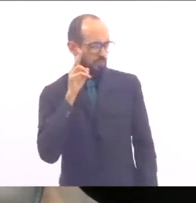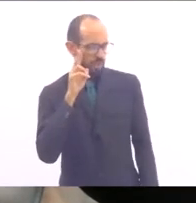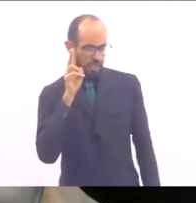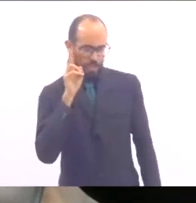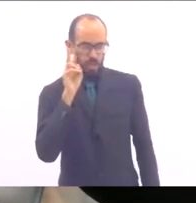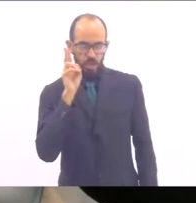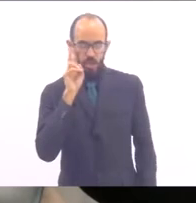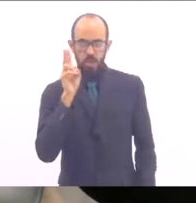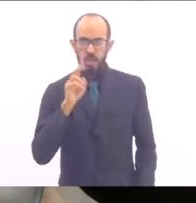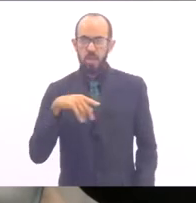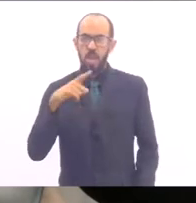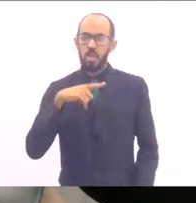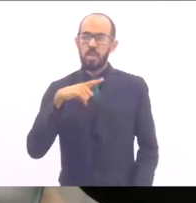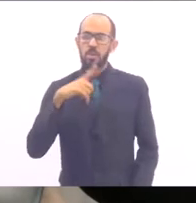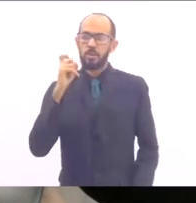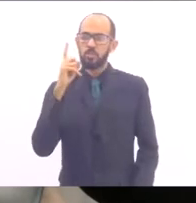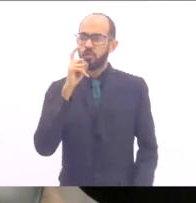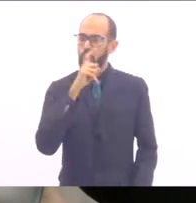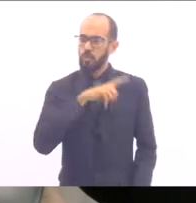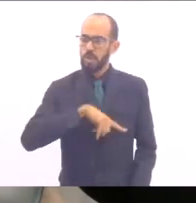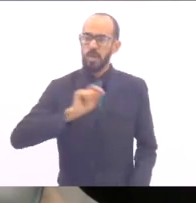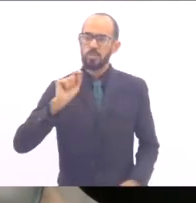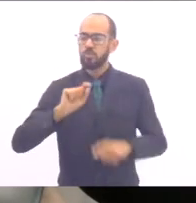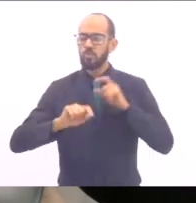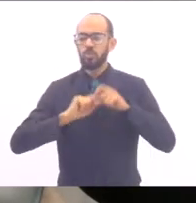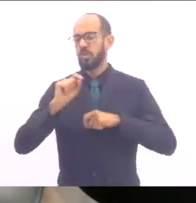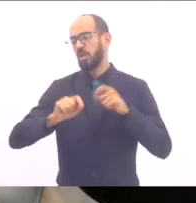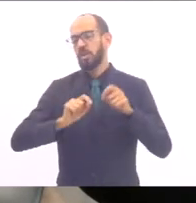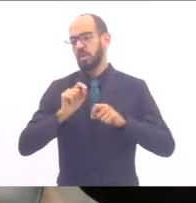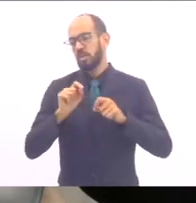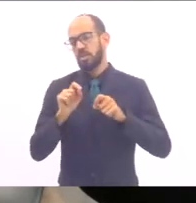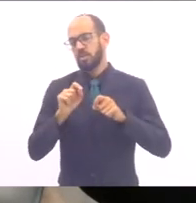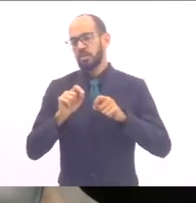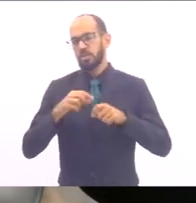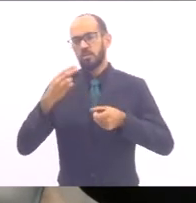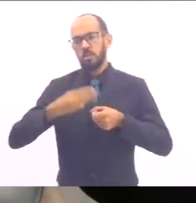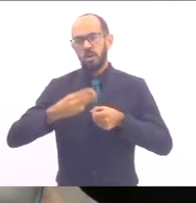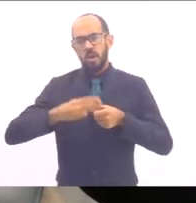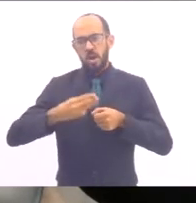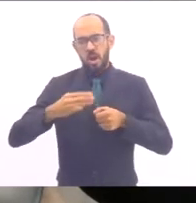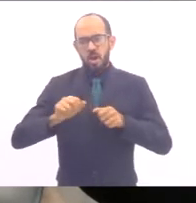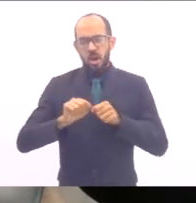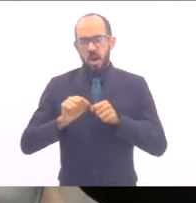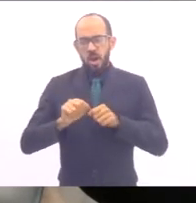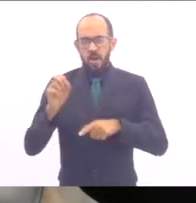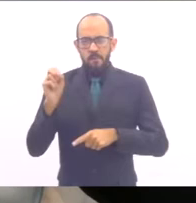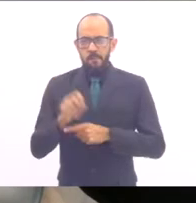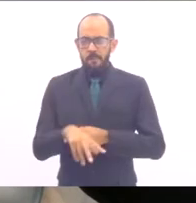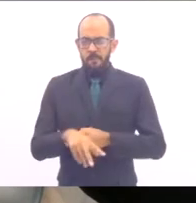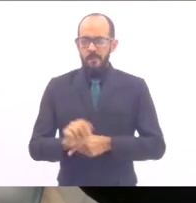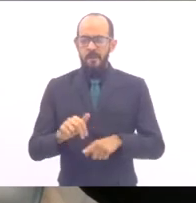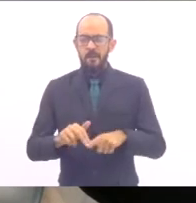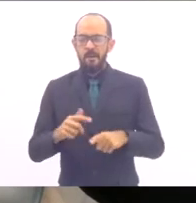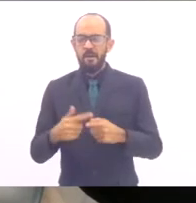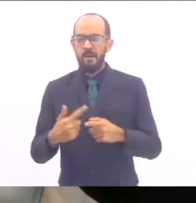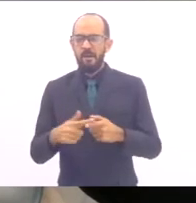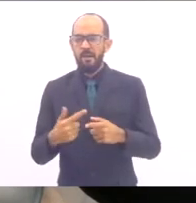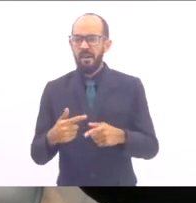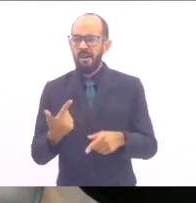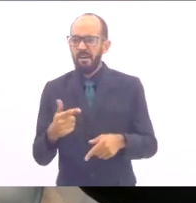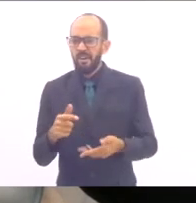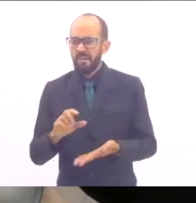segunda-feira, há uma dificuldade dos municípios em concretizar a contratação, justamente por não ter